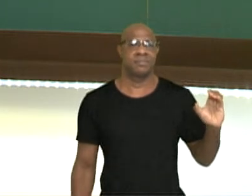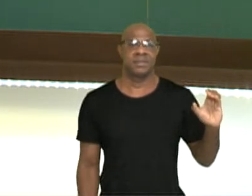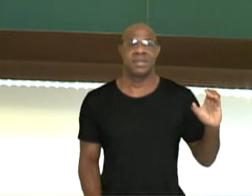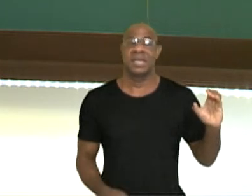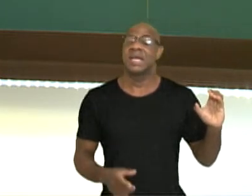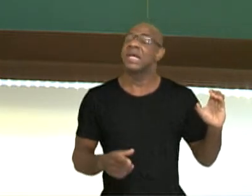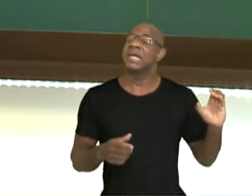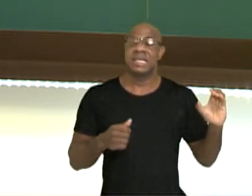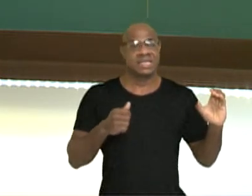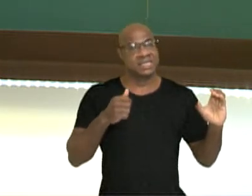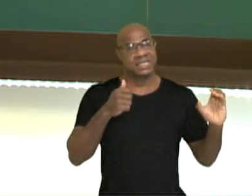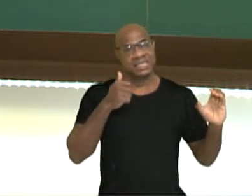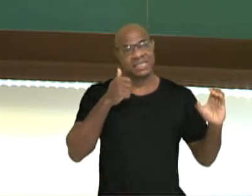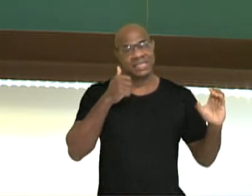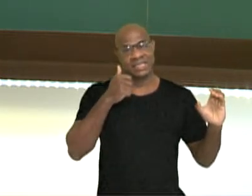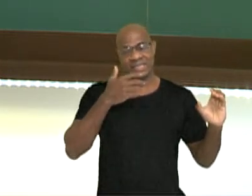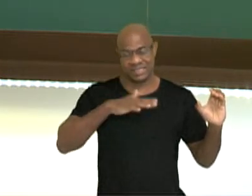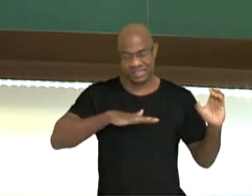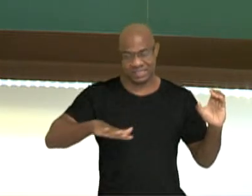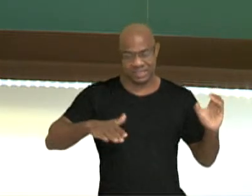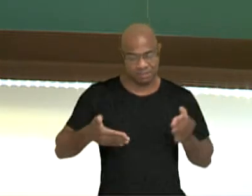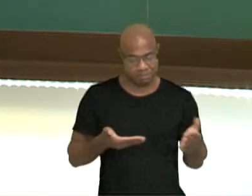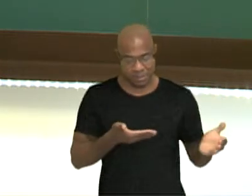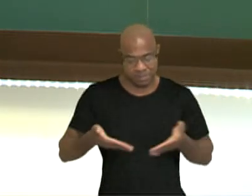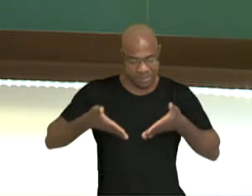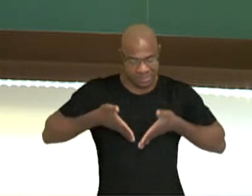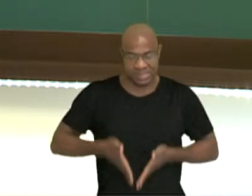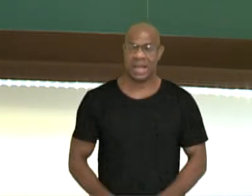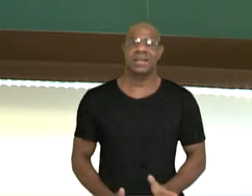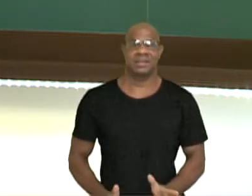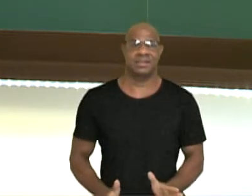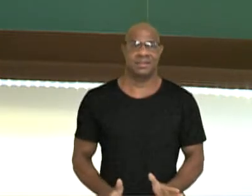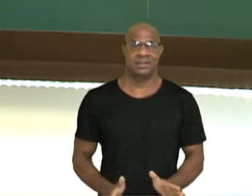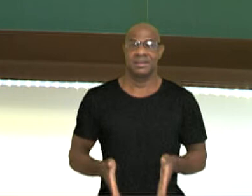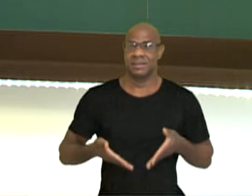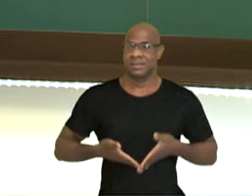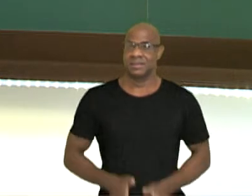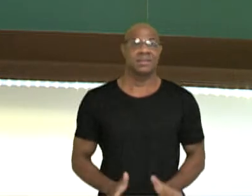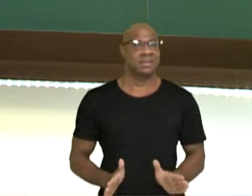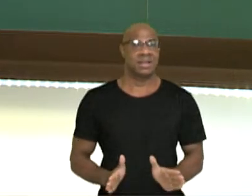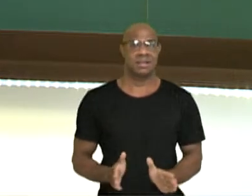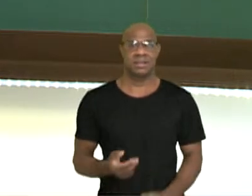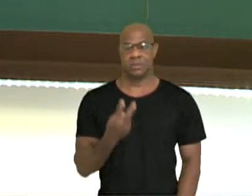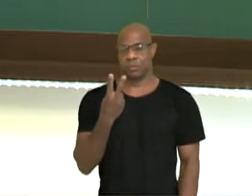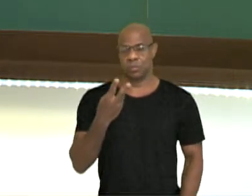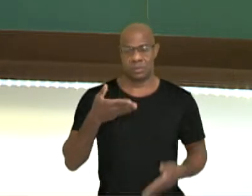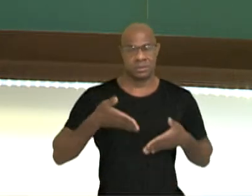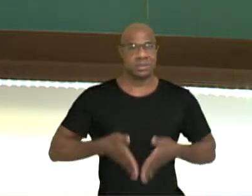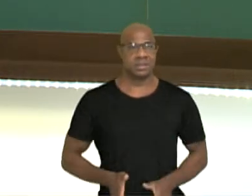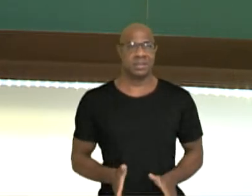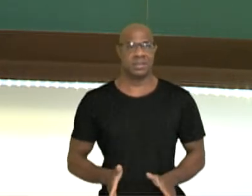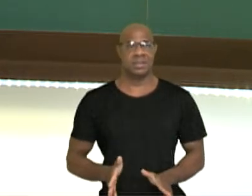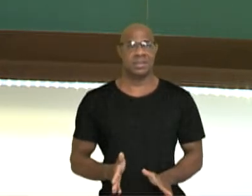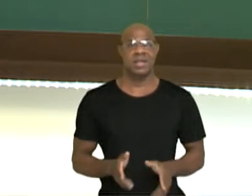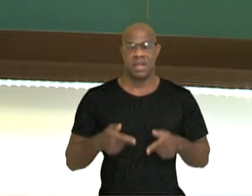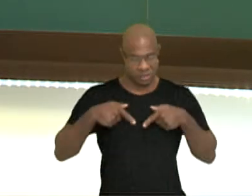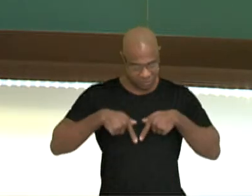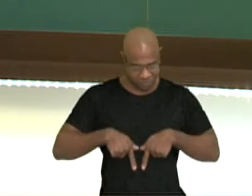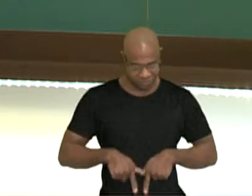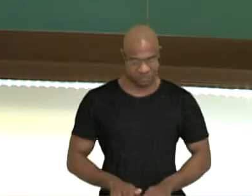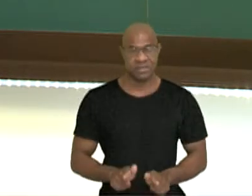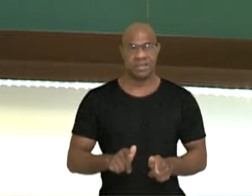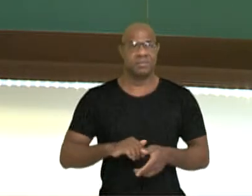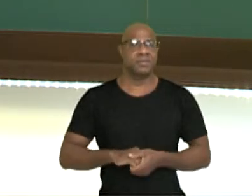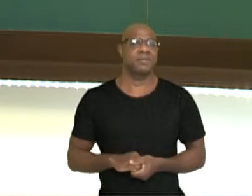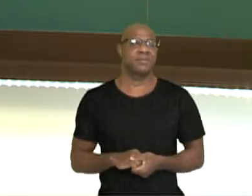mesma mãe no mesmo tempo. Como é que eu chamo as crianças que nascem da mesma mãe na mesma hora? E a criança que é filha do